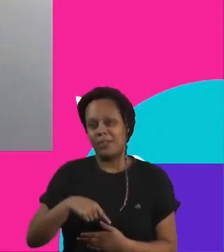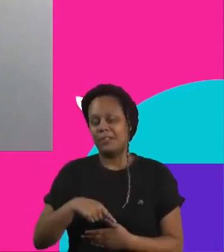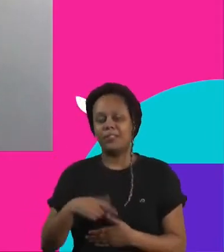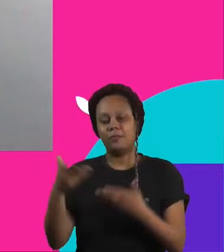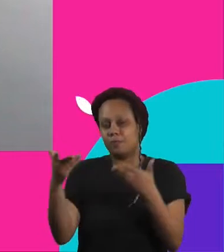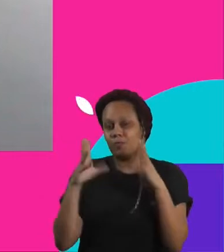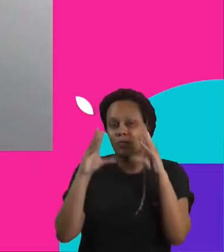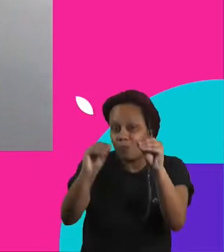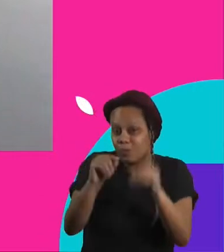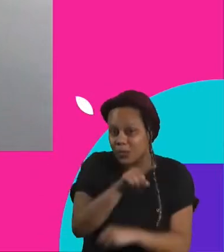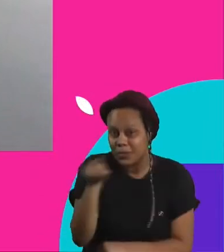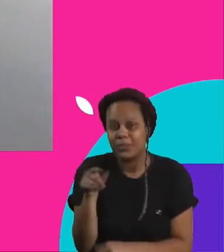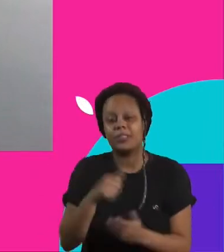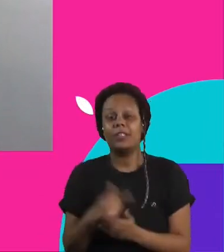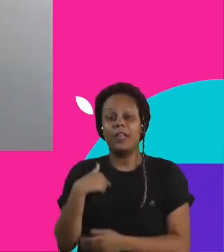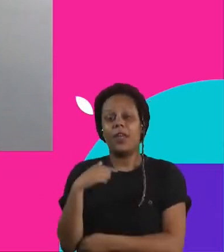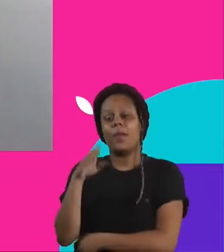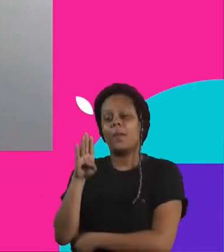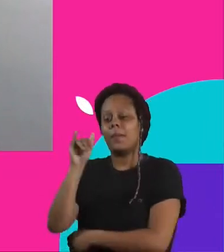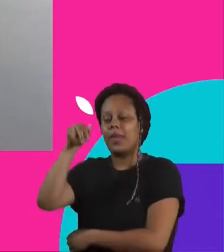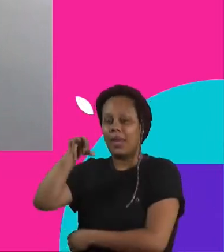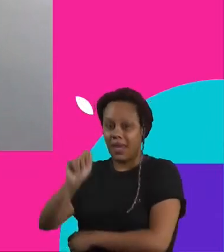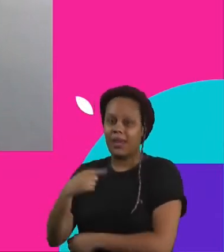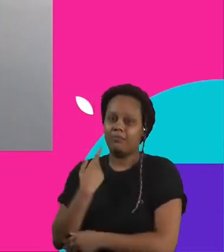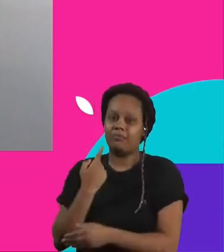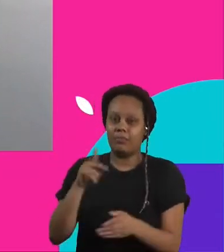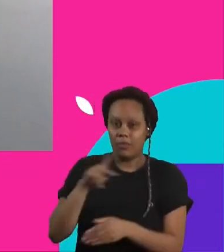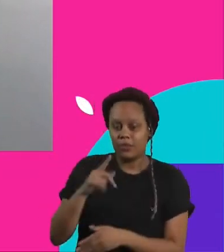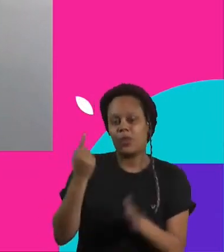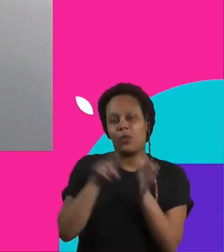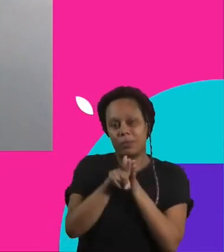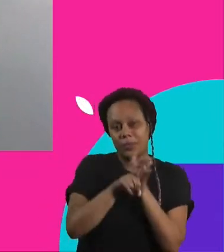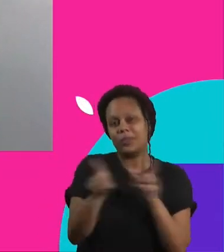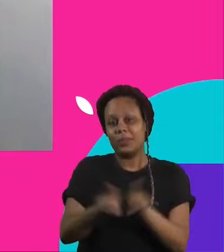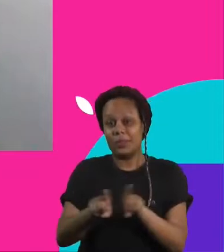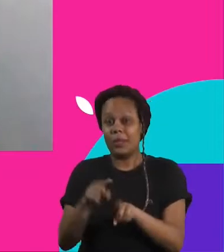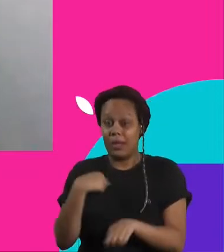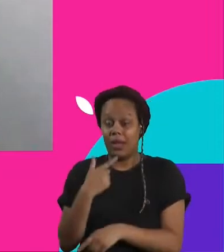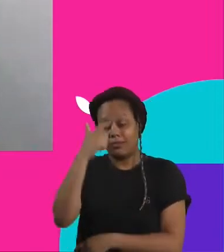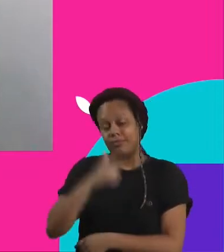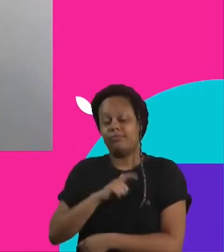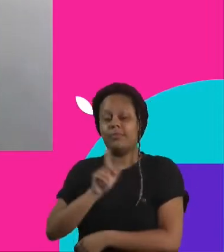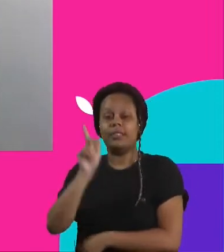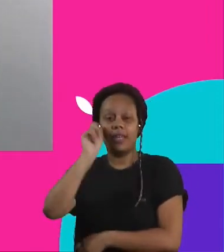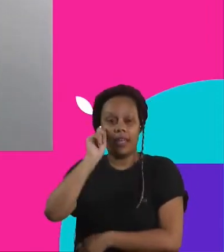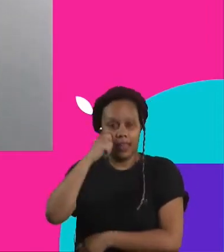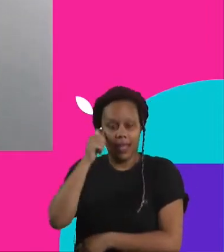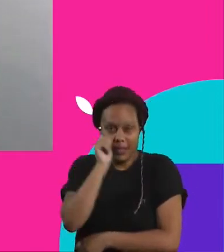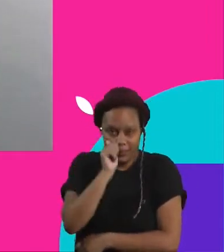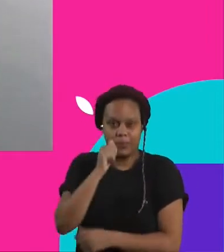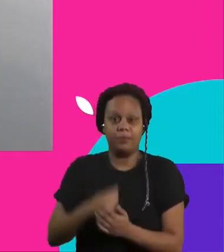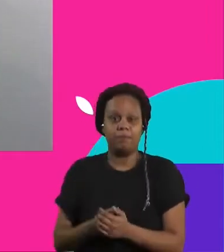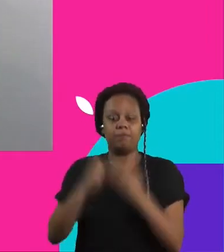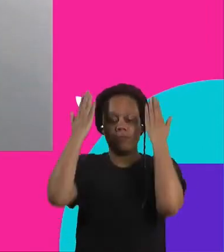todas, todes. Meu nome é Bianca Kremer, eu sou professora pesquisadora, como disseram. Eu sou uma mulher negra, eu tenho cabelos